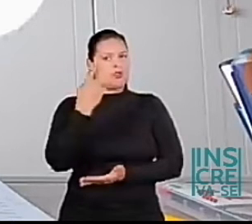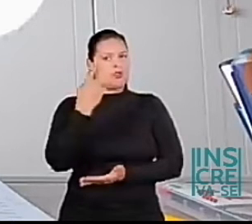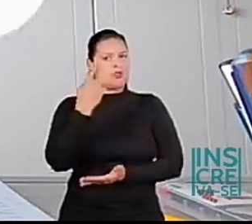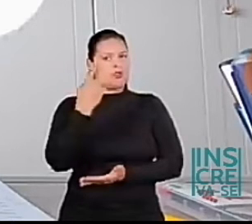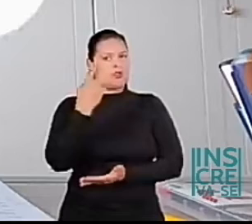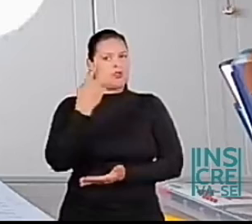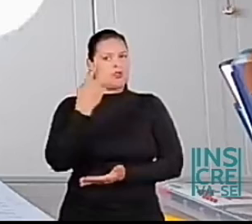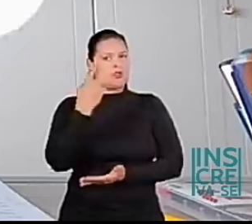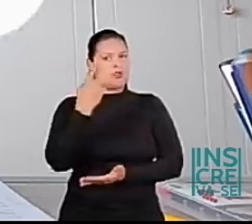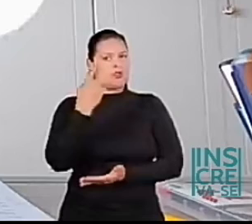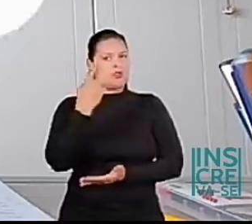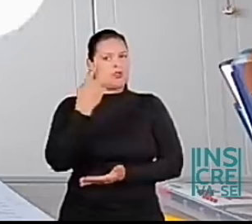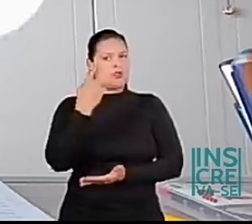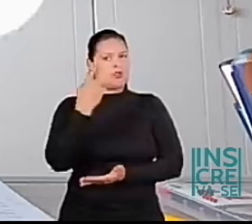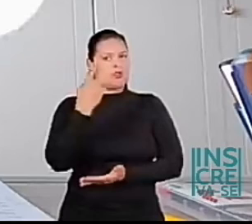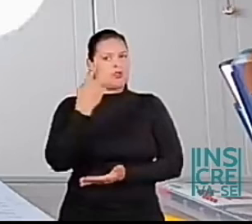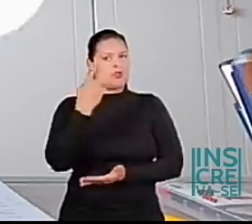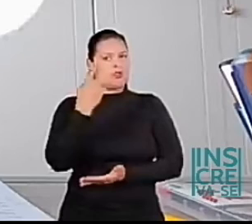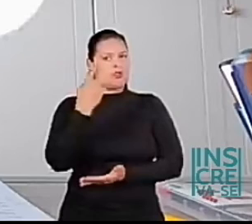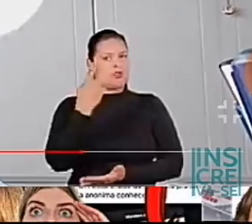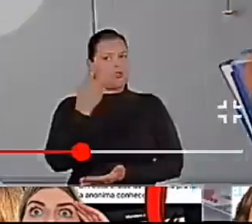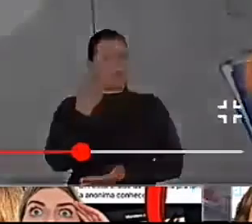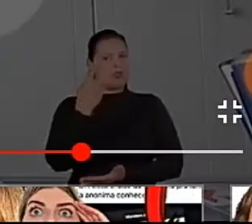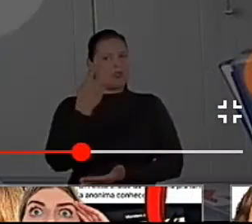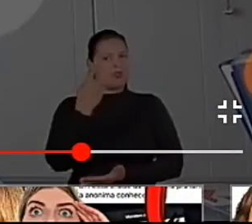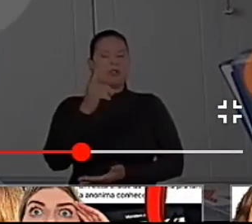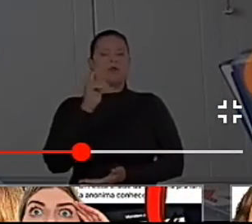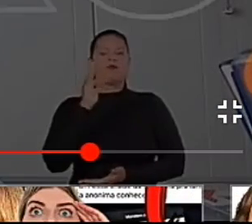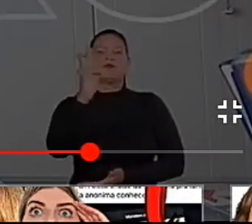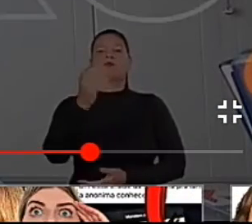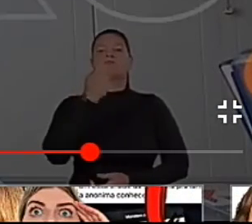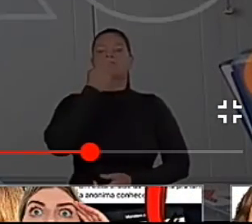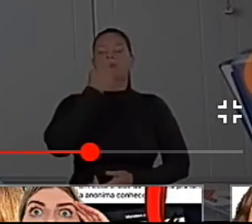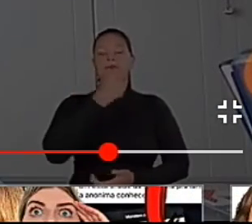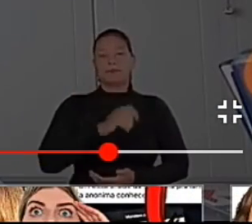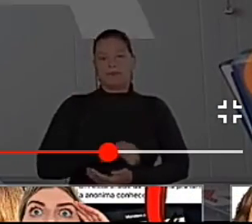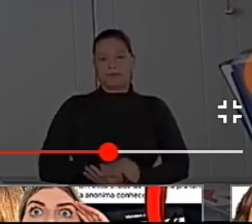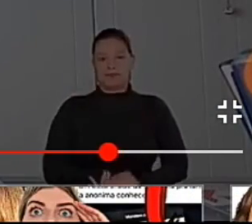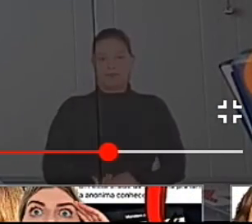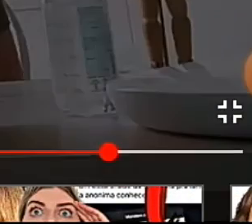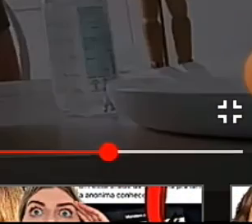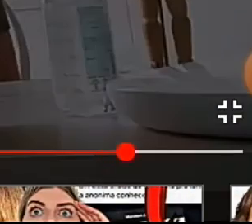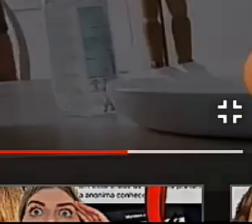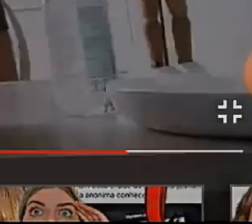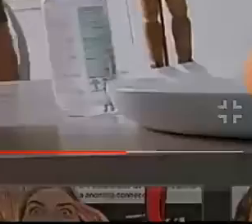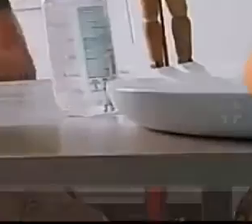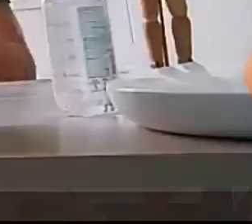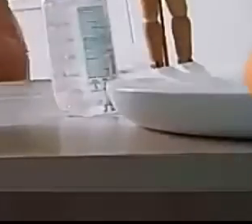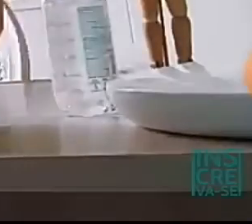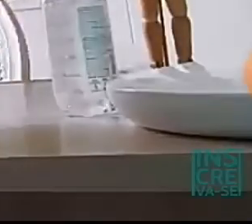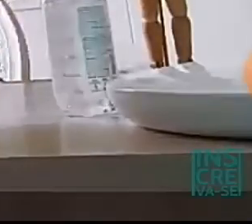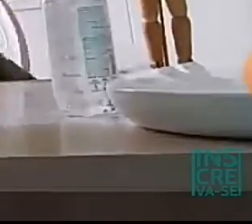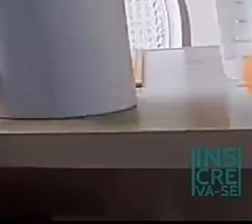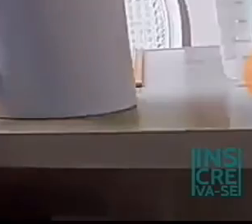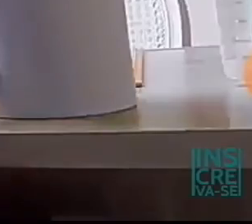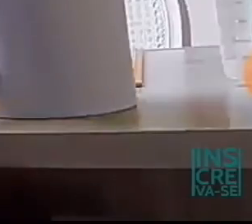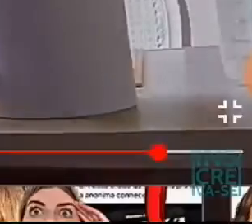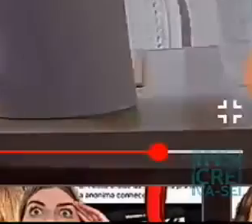ser? Tem que pensar no futuro, né, moça? Seu futuro já está aí.